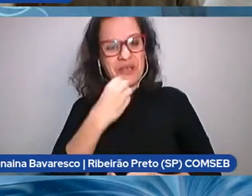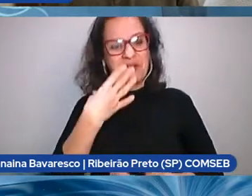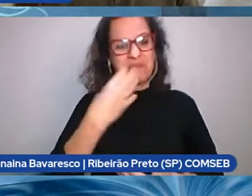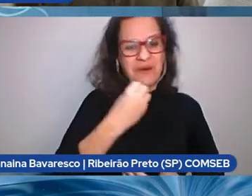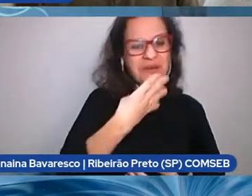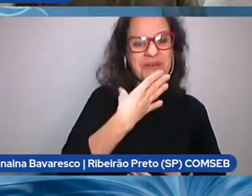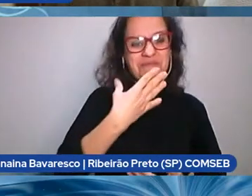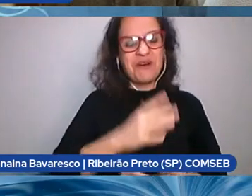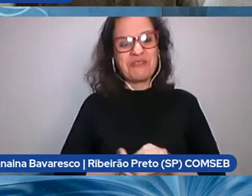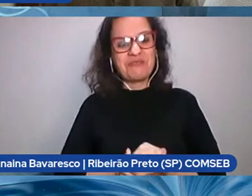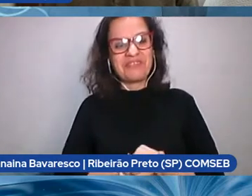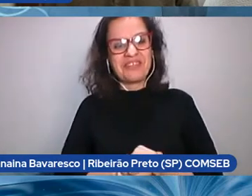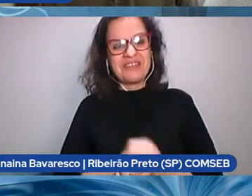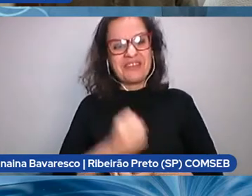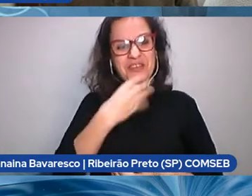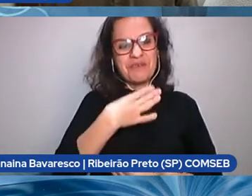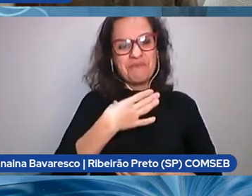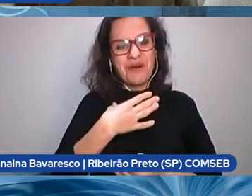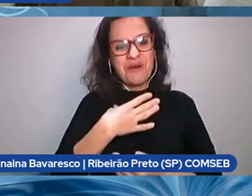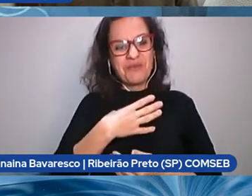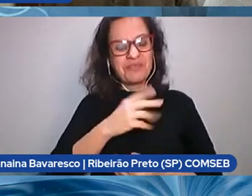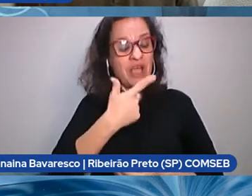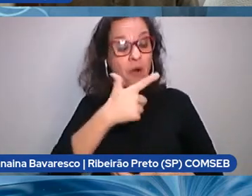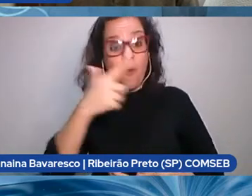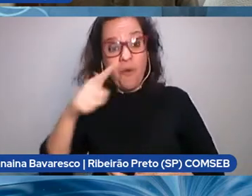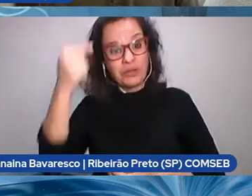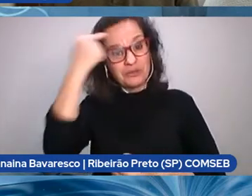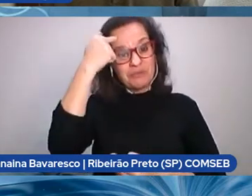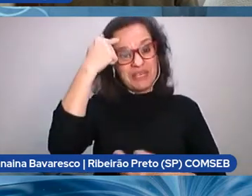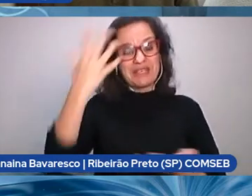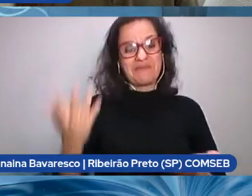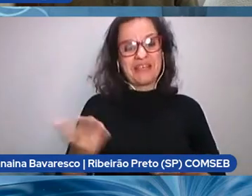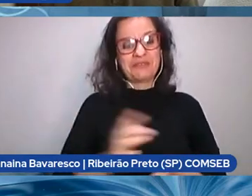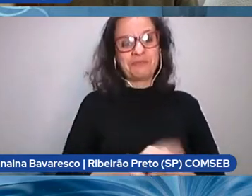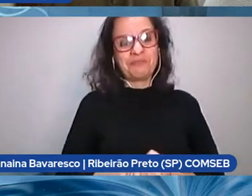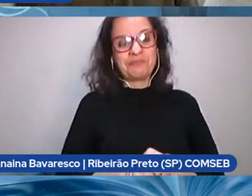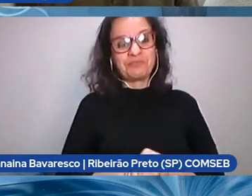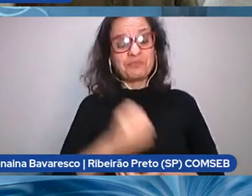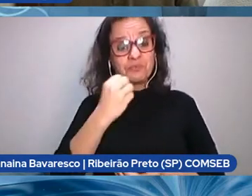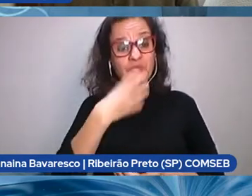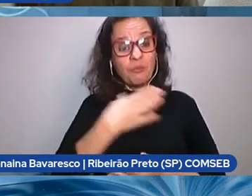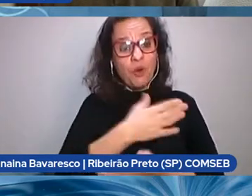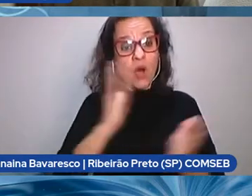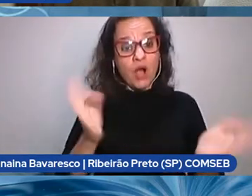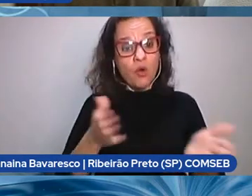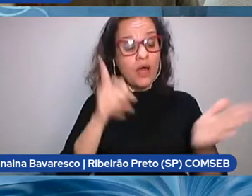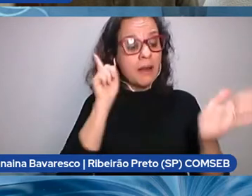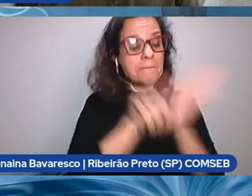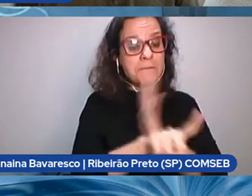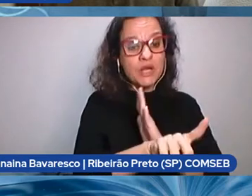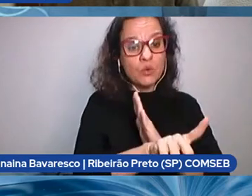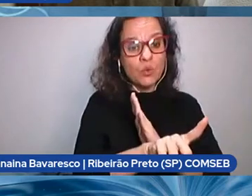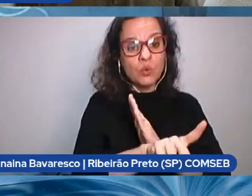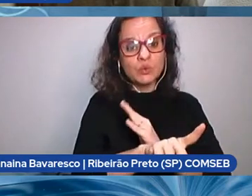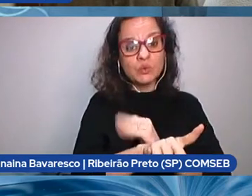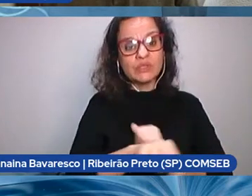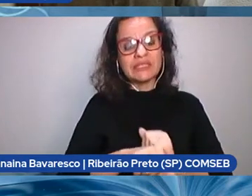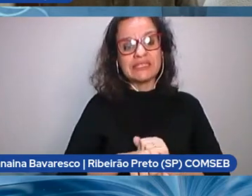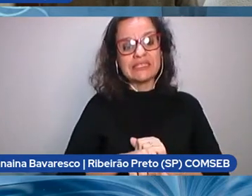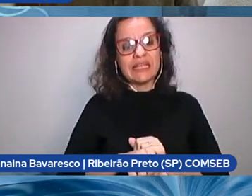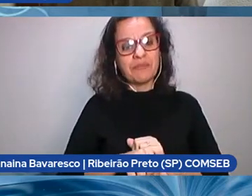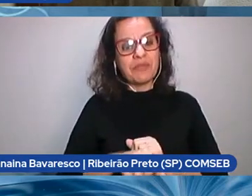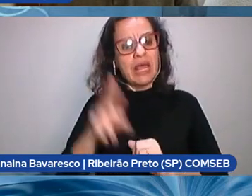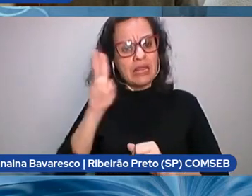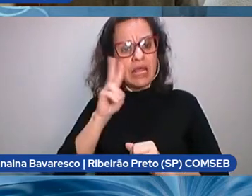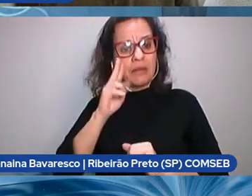Que bom que as perspectivas são outras. Bom, agora a próxima questão, a gente ainda está recuperando a semana